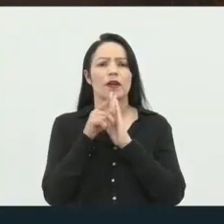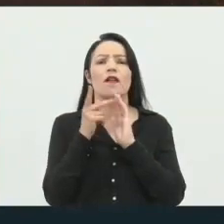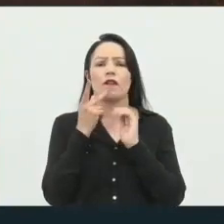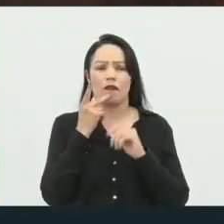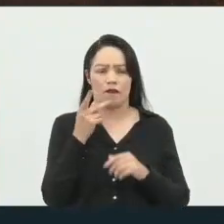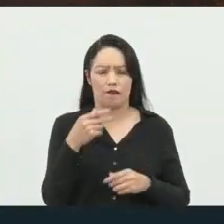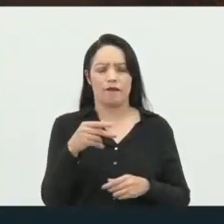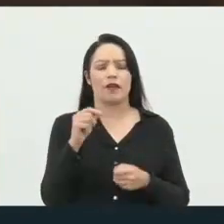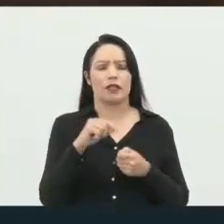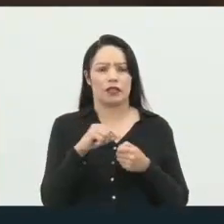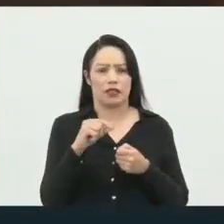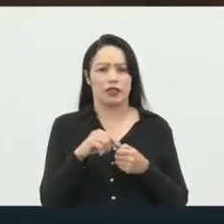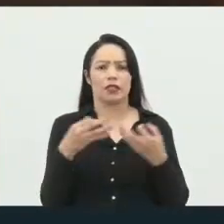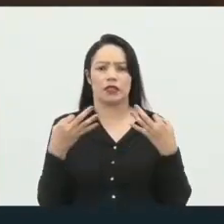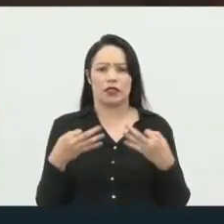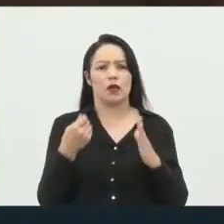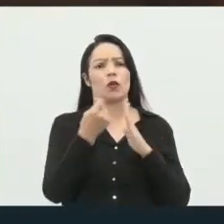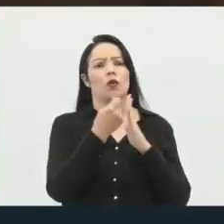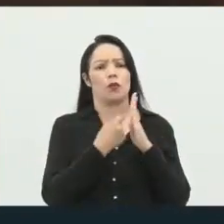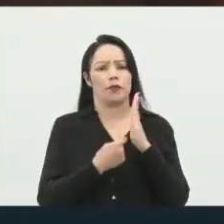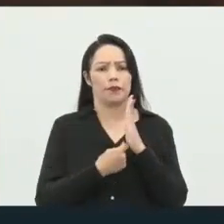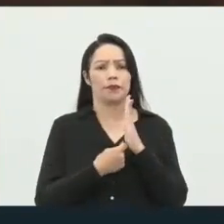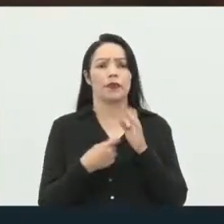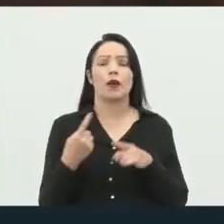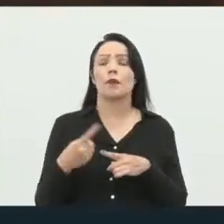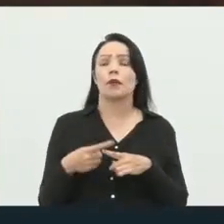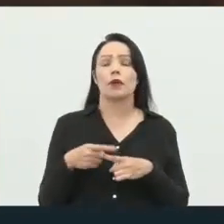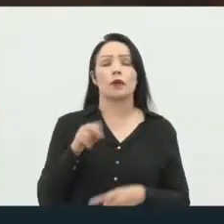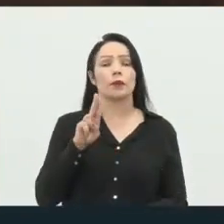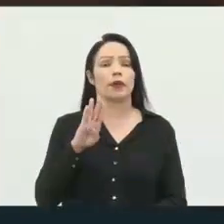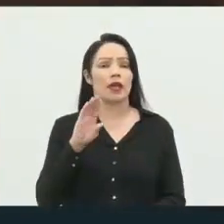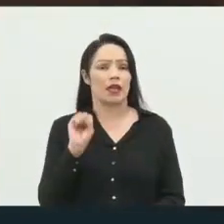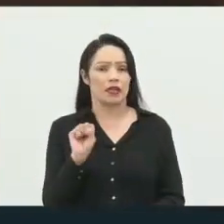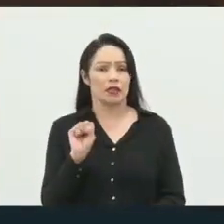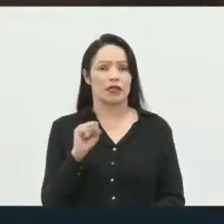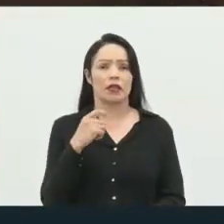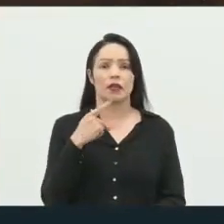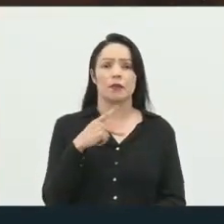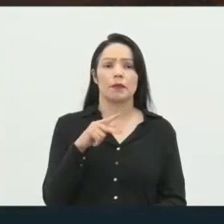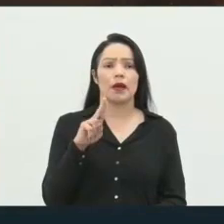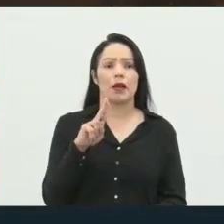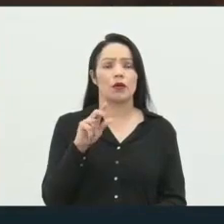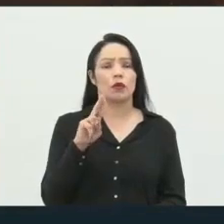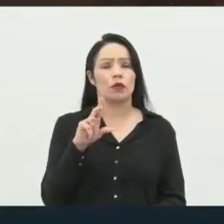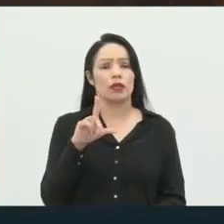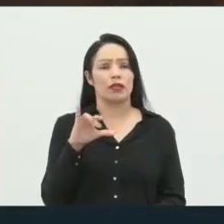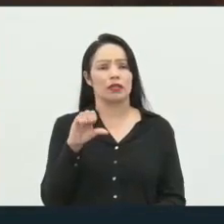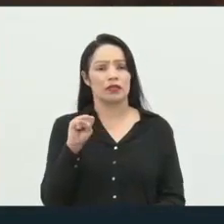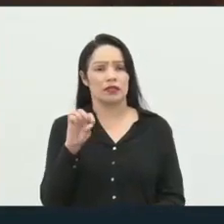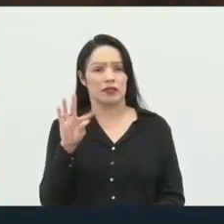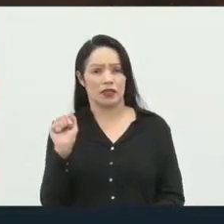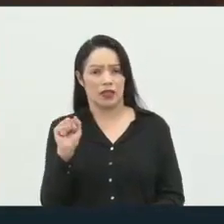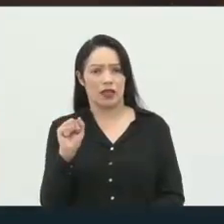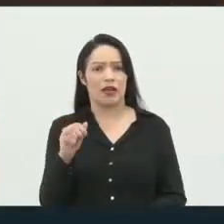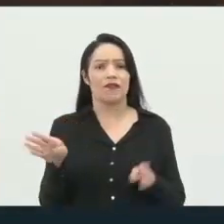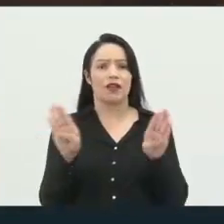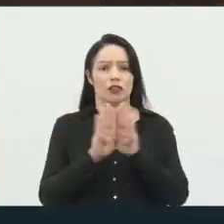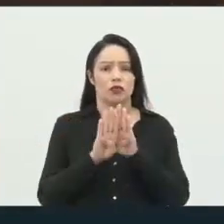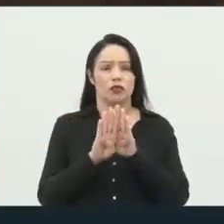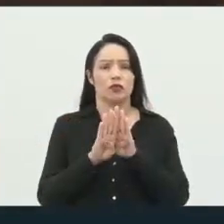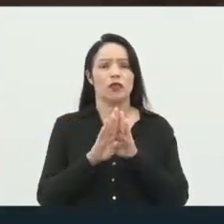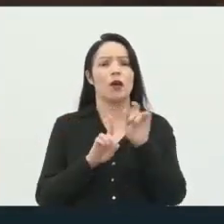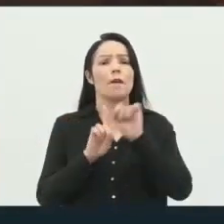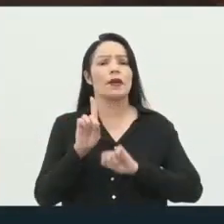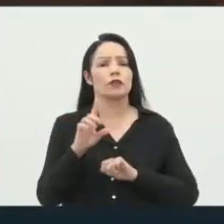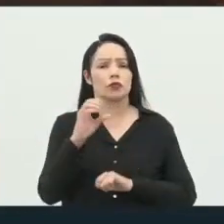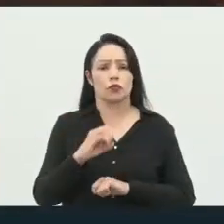oficial porque é que a UBS do paulista está fechada desde Outubro não se